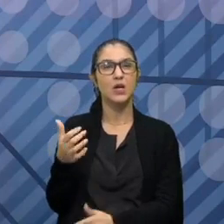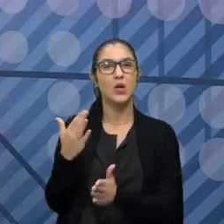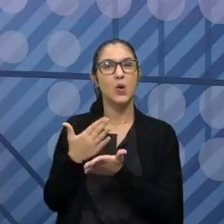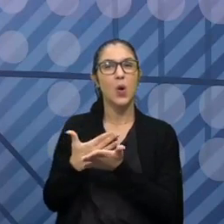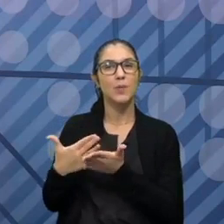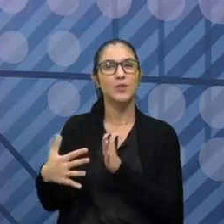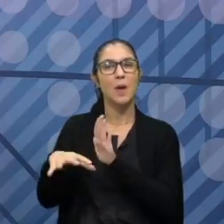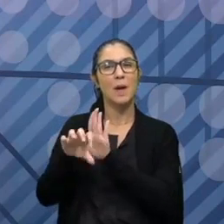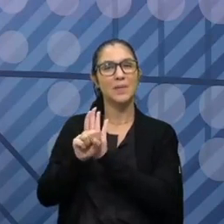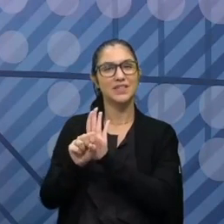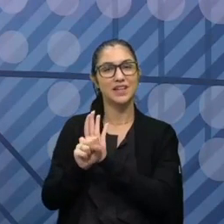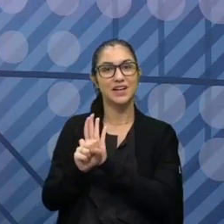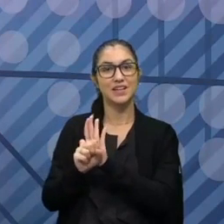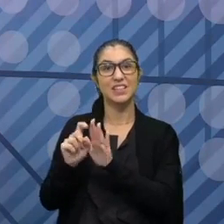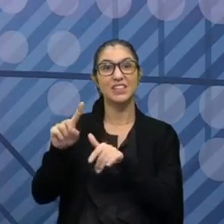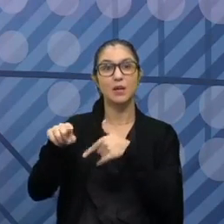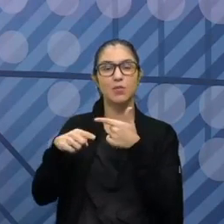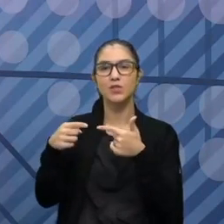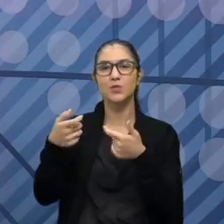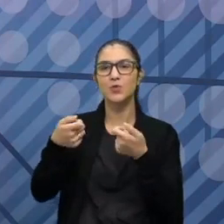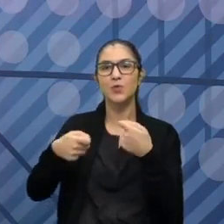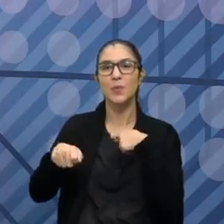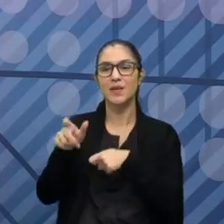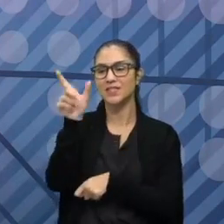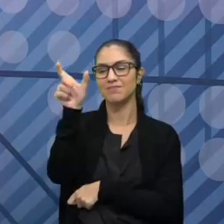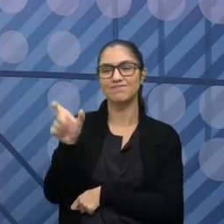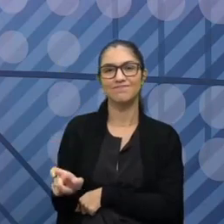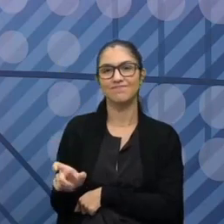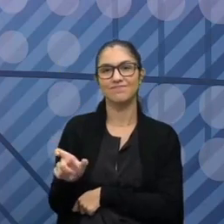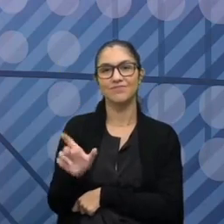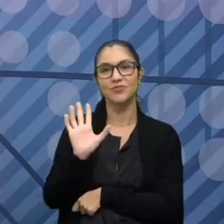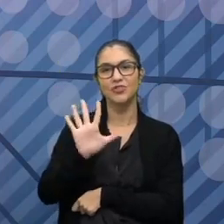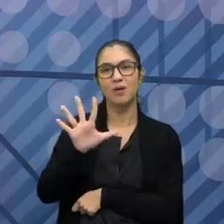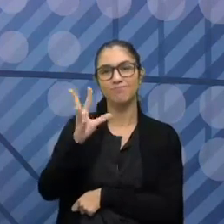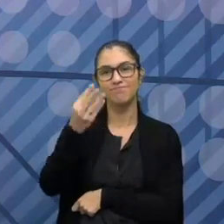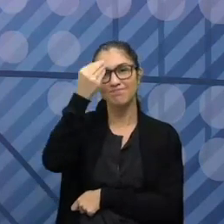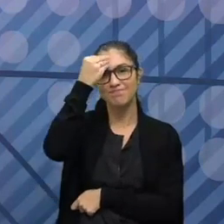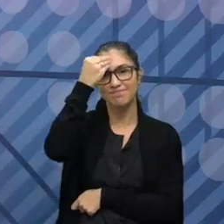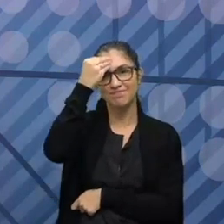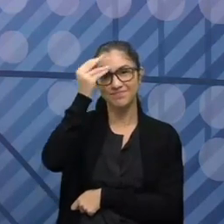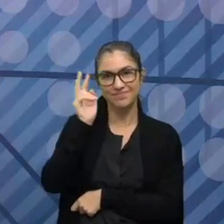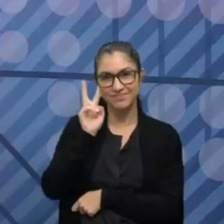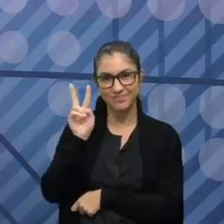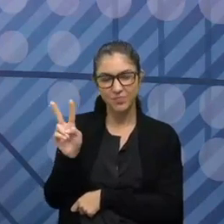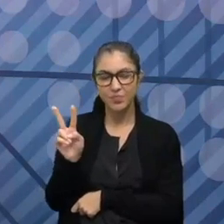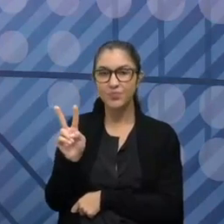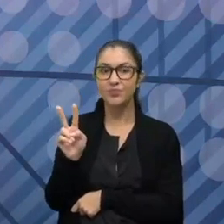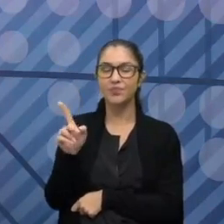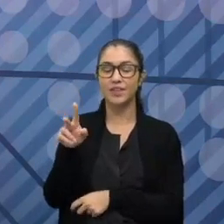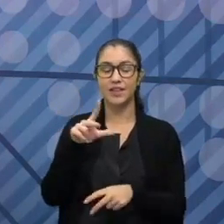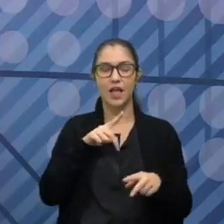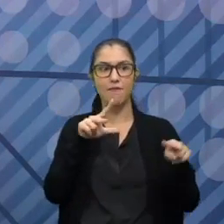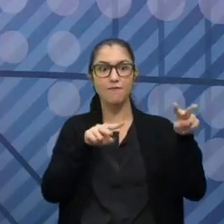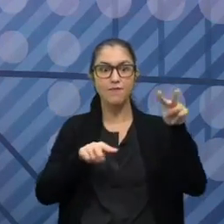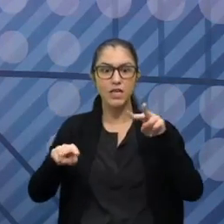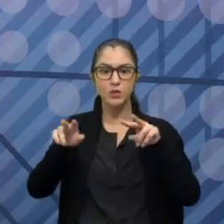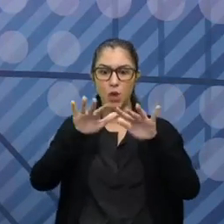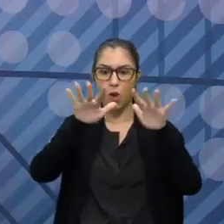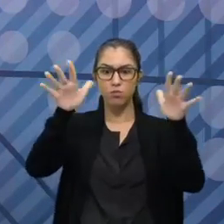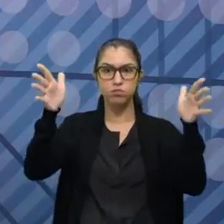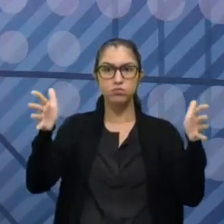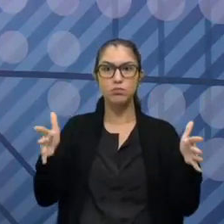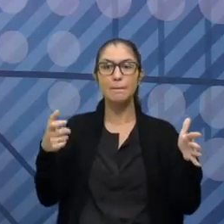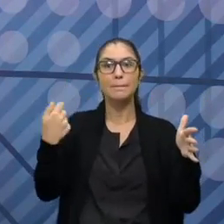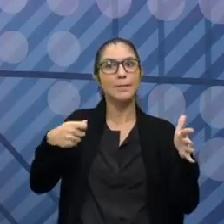começou a abstrair. Vai chegar uma hora que ele não precisa mais dessa coluna aqui, tá? Então, esse visual a gente precisa prestar